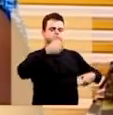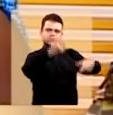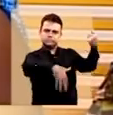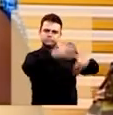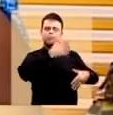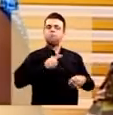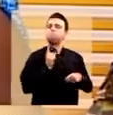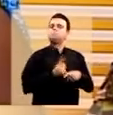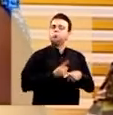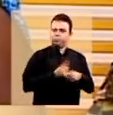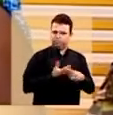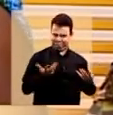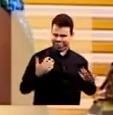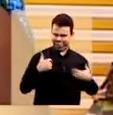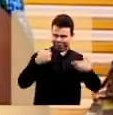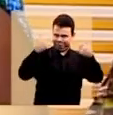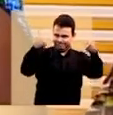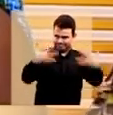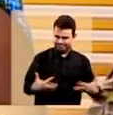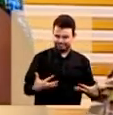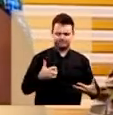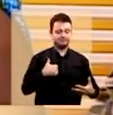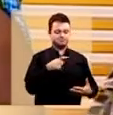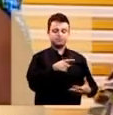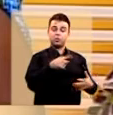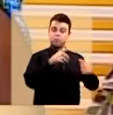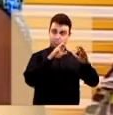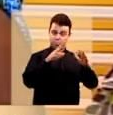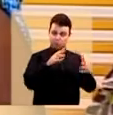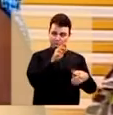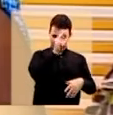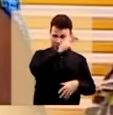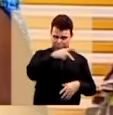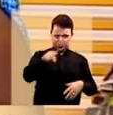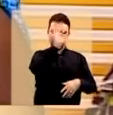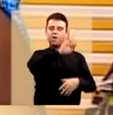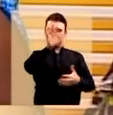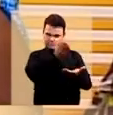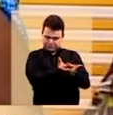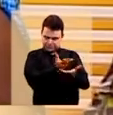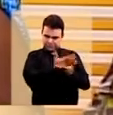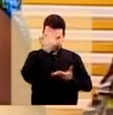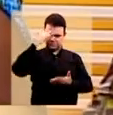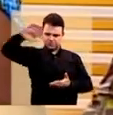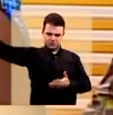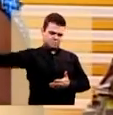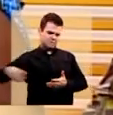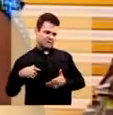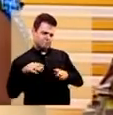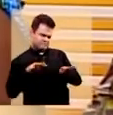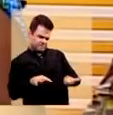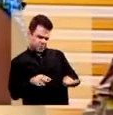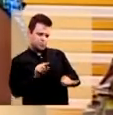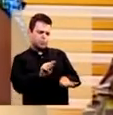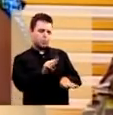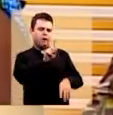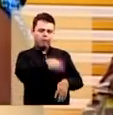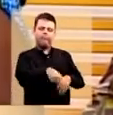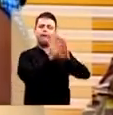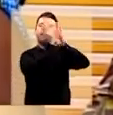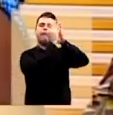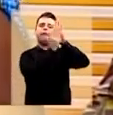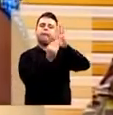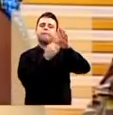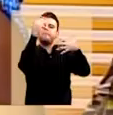Por que eu estou dizendo isso? Porque quando a gente olha para a formação dos professores, as pessoas olham para essa formação pensando apenas como uma